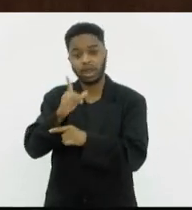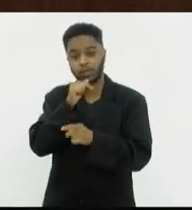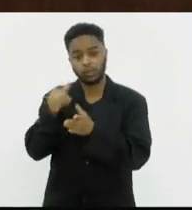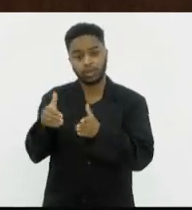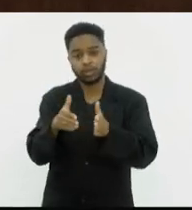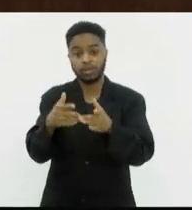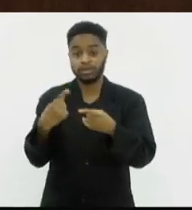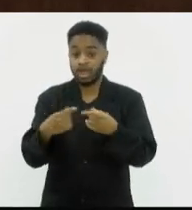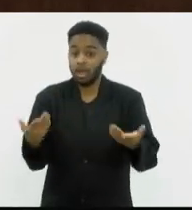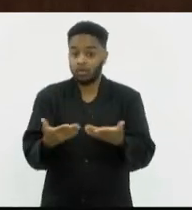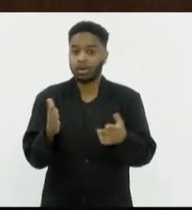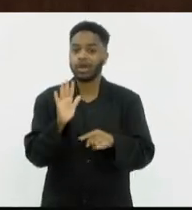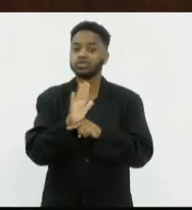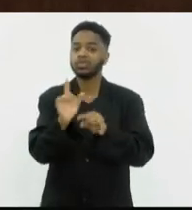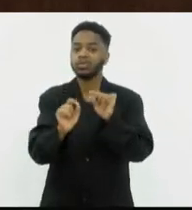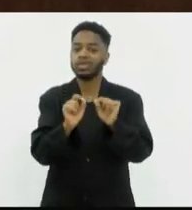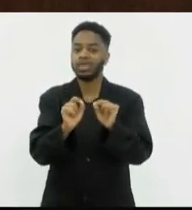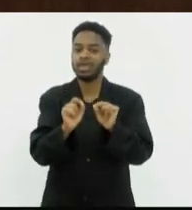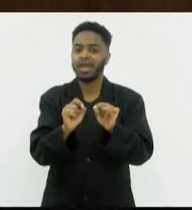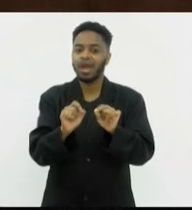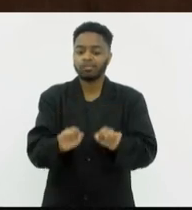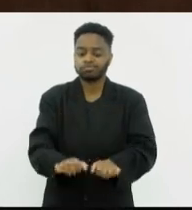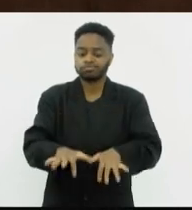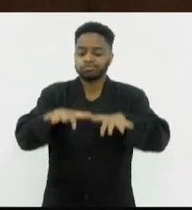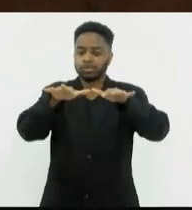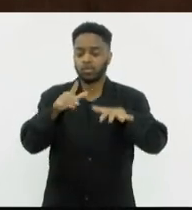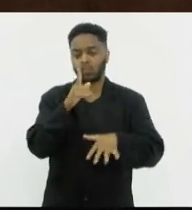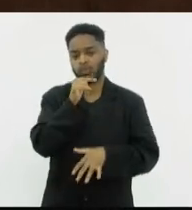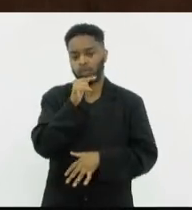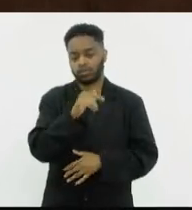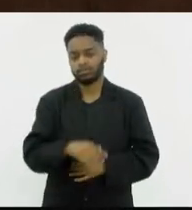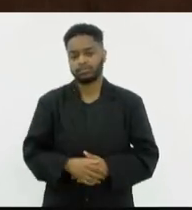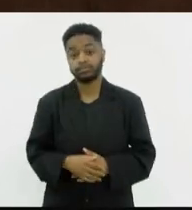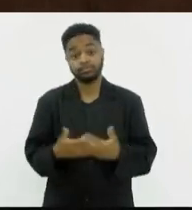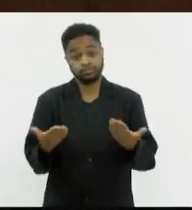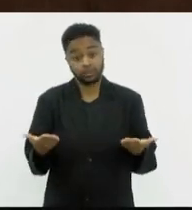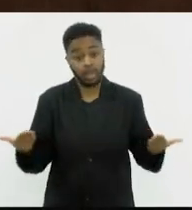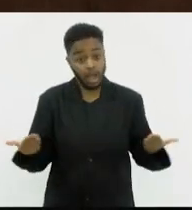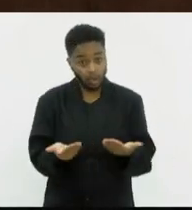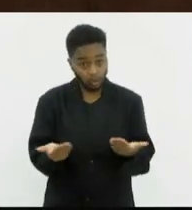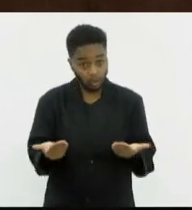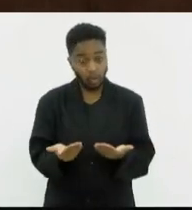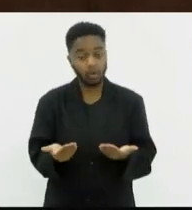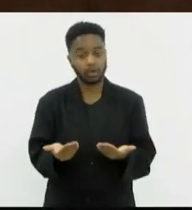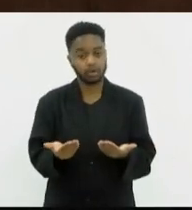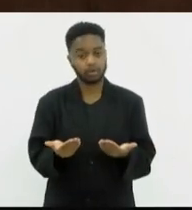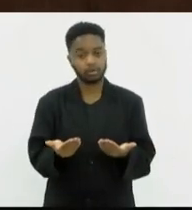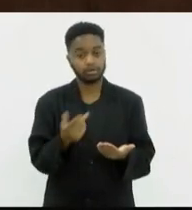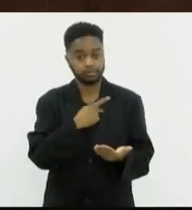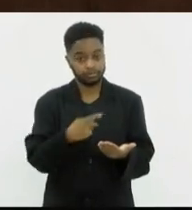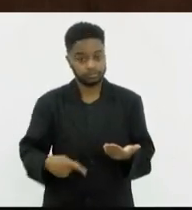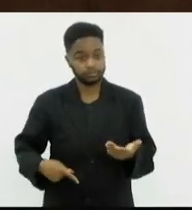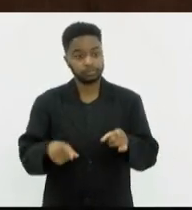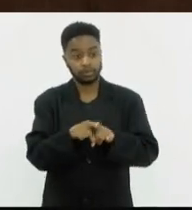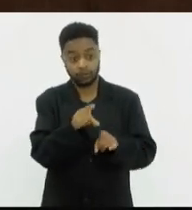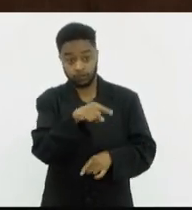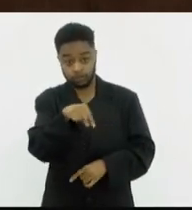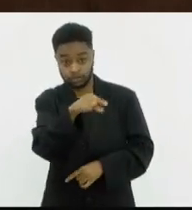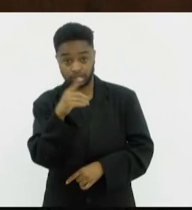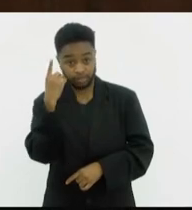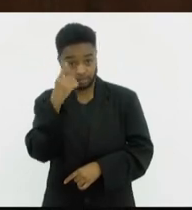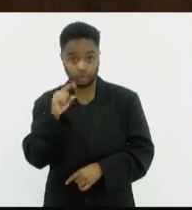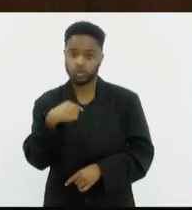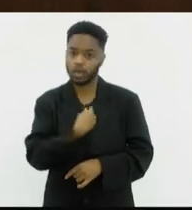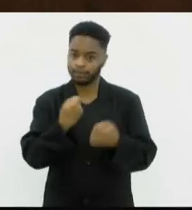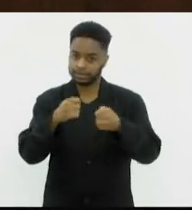Rio Guaíba lá embaixo. Então, nesse momento, presidente e todos os deputados e deputadas, a gente tem que ficar